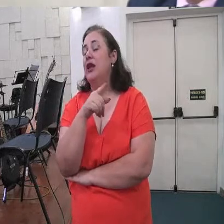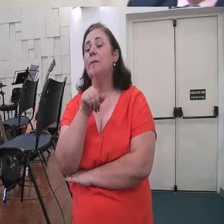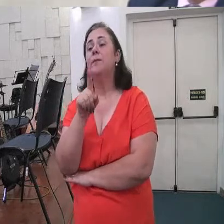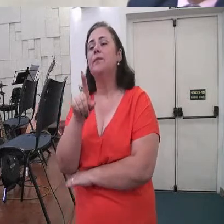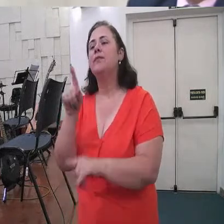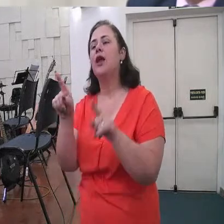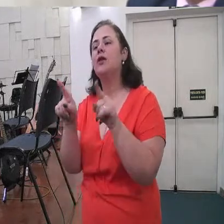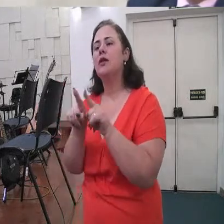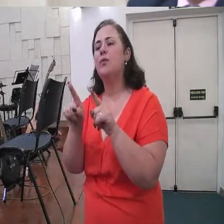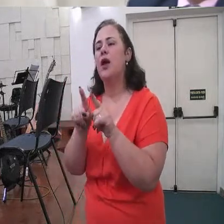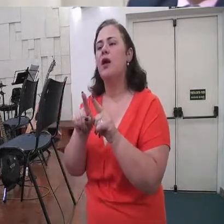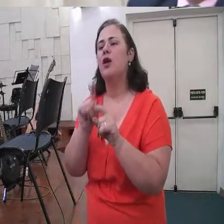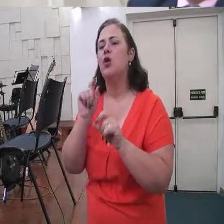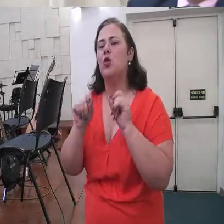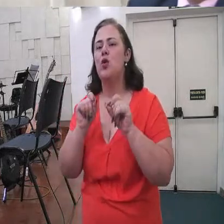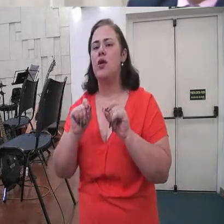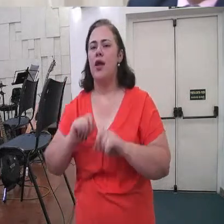fé